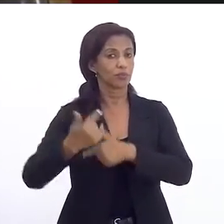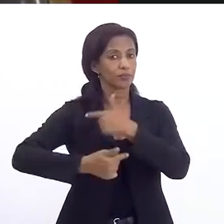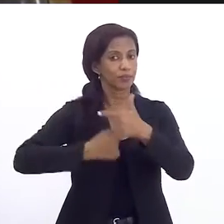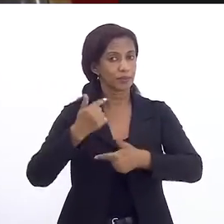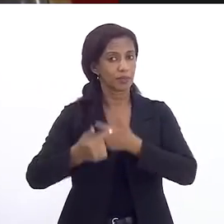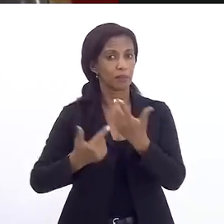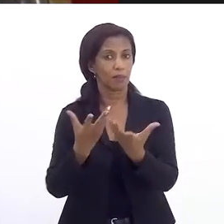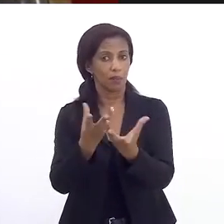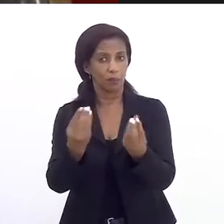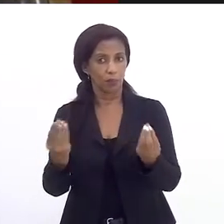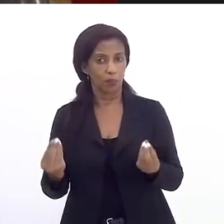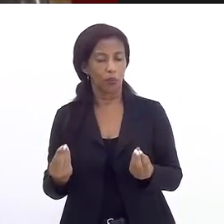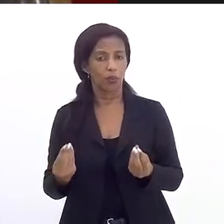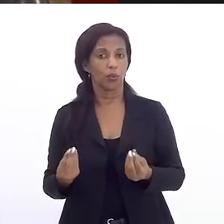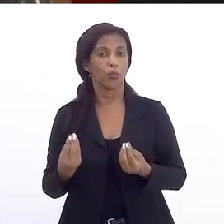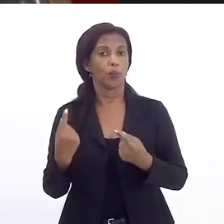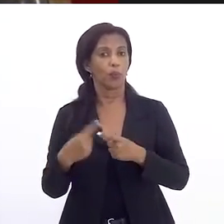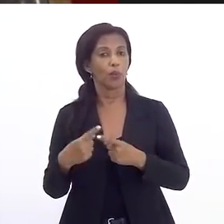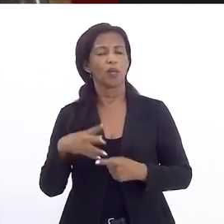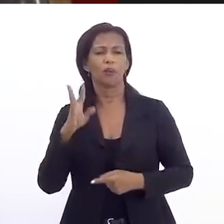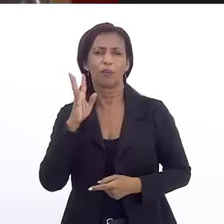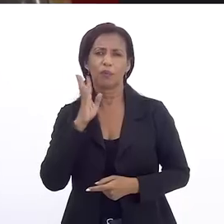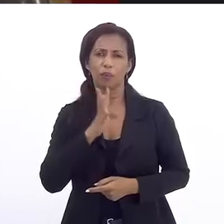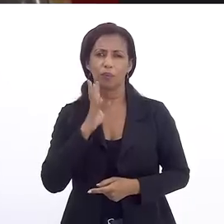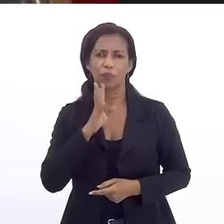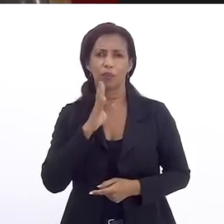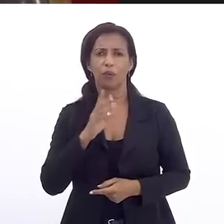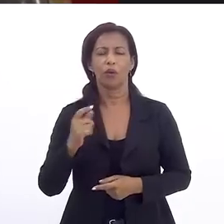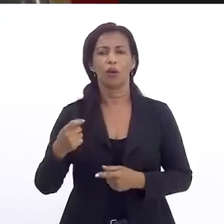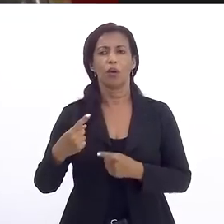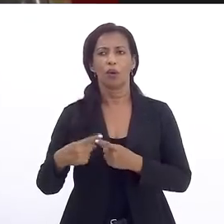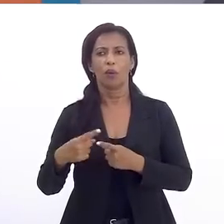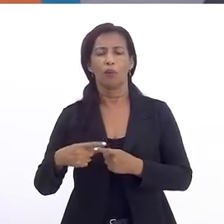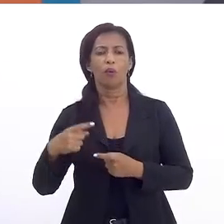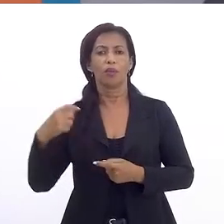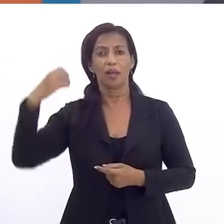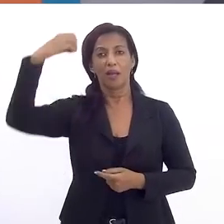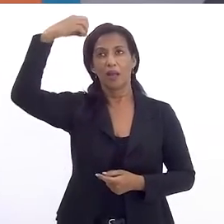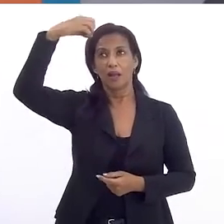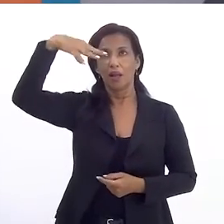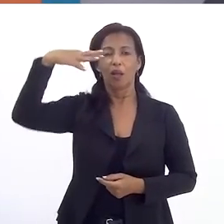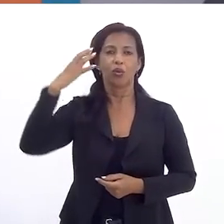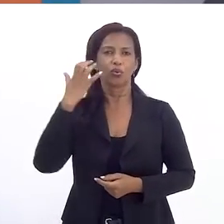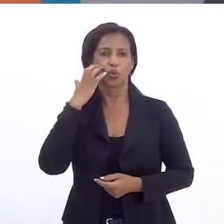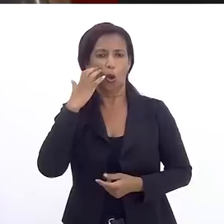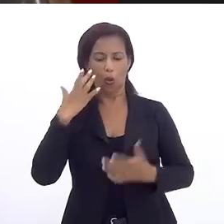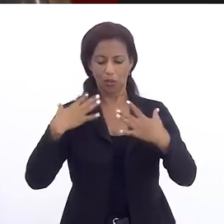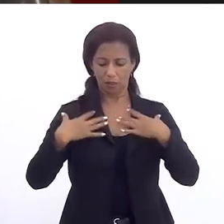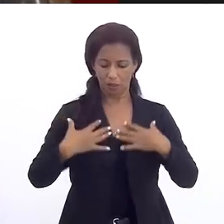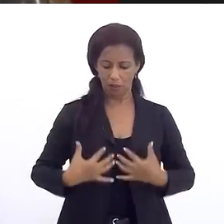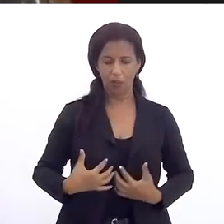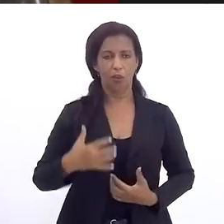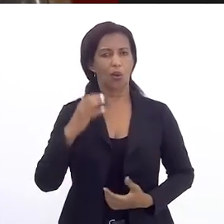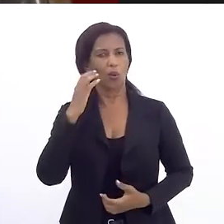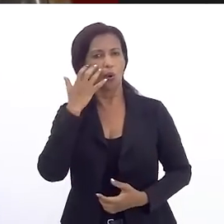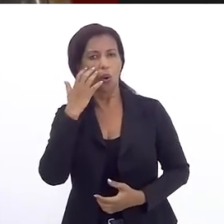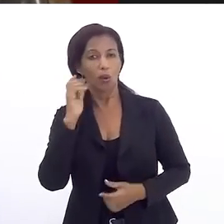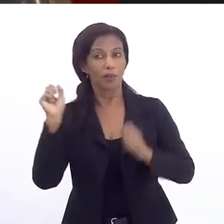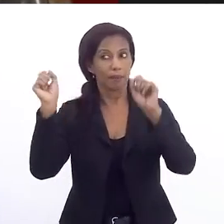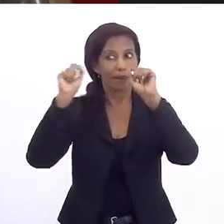gente fazer, botar iluminação rosa, a gente se vestir de rosa, para a gente alertar, a gente